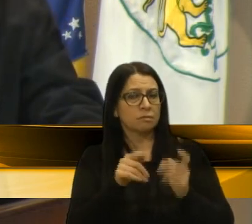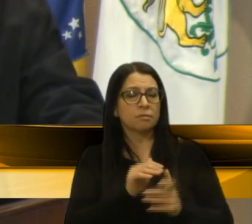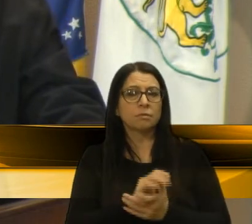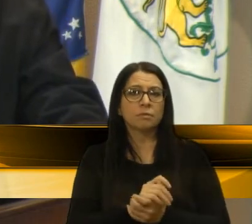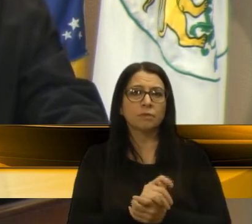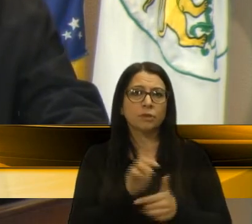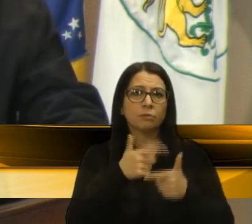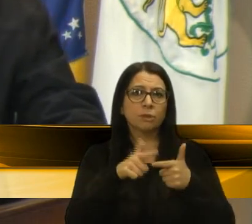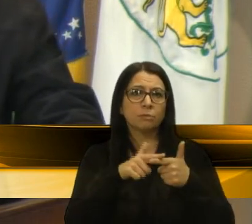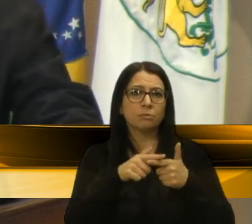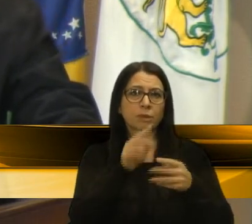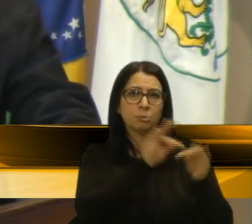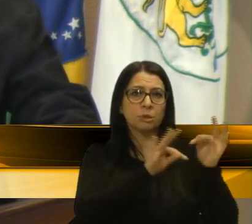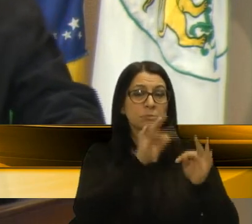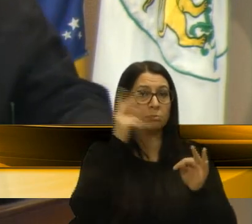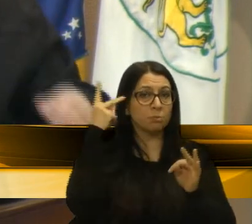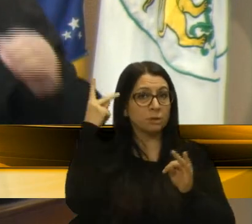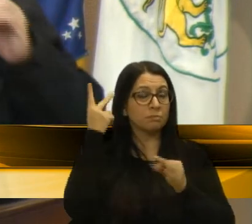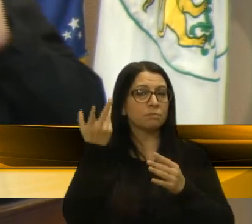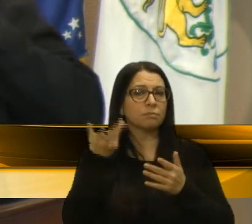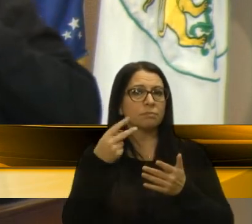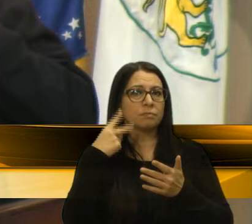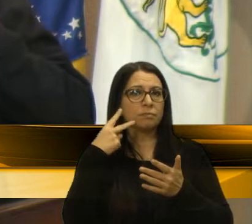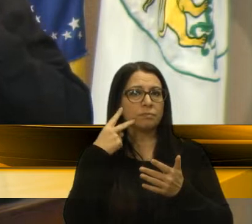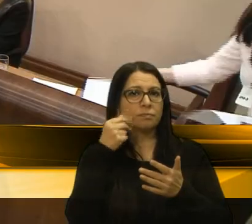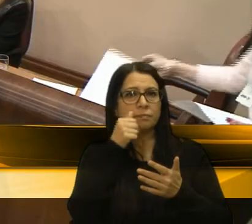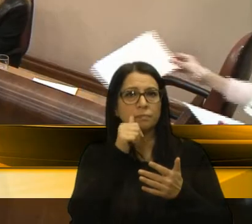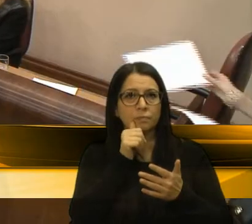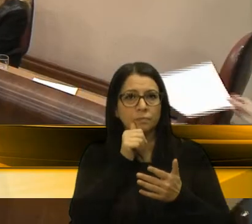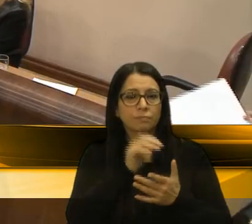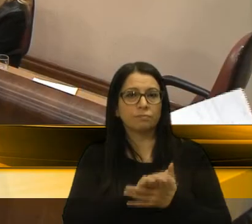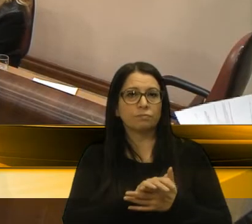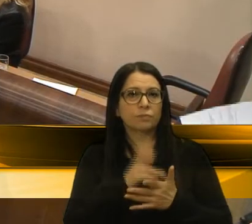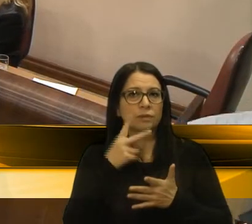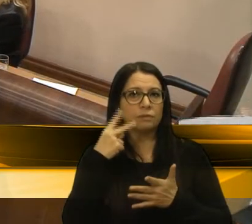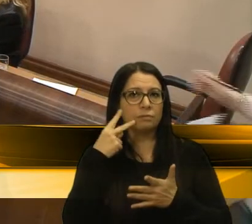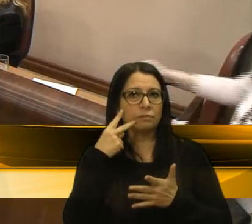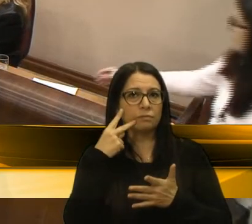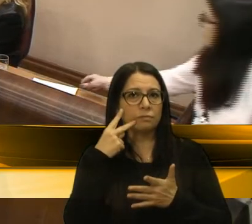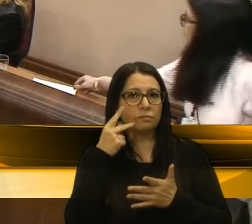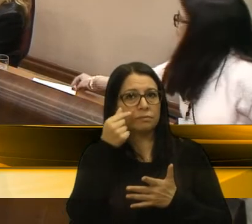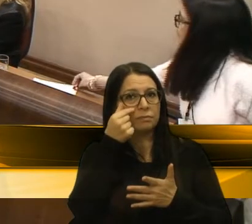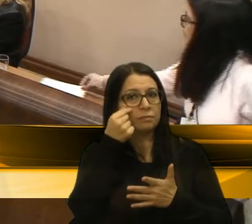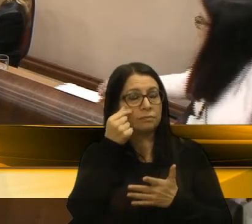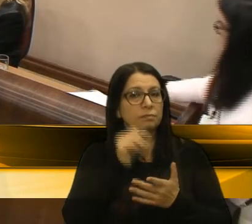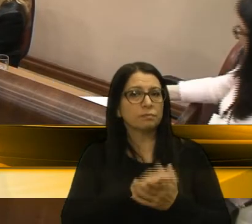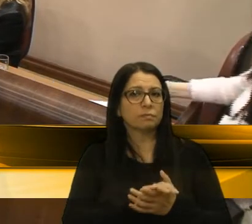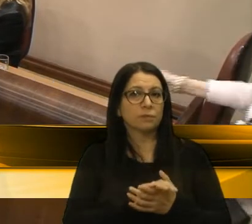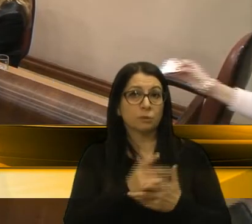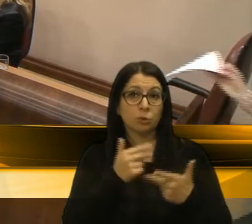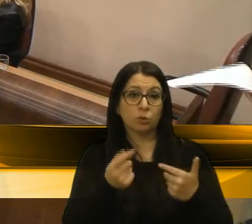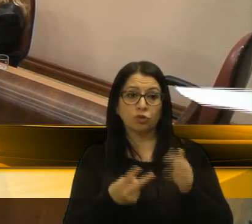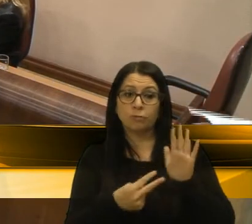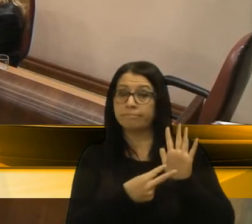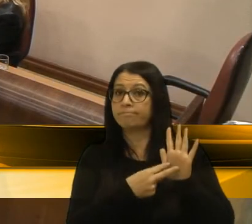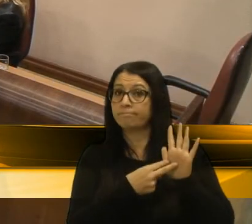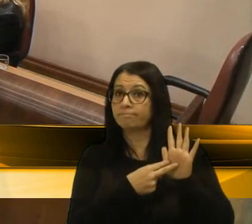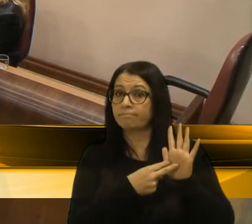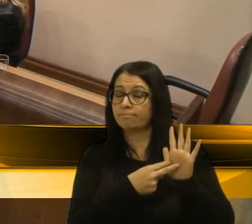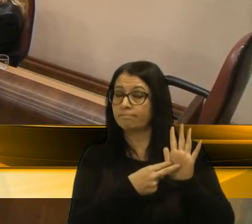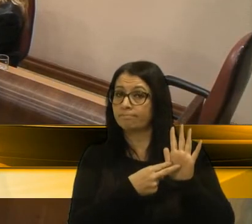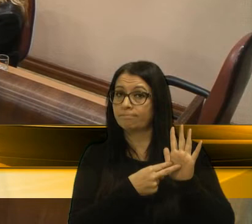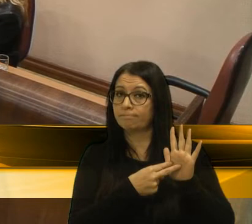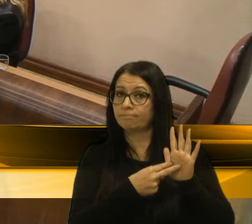que o problema é de tratamento psiquiátrico. Pois não, vereadora Paula? Vereador Frisso, uma coisa que chamou a atenção e